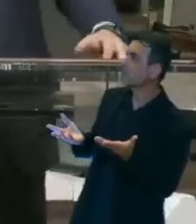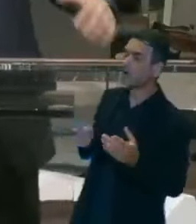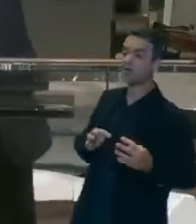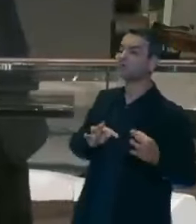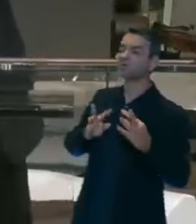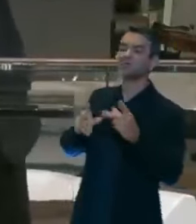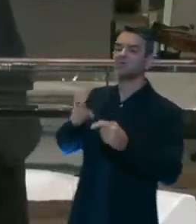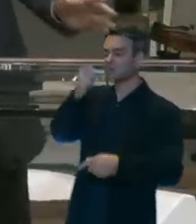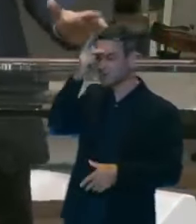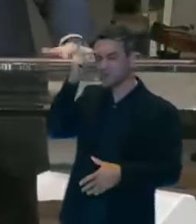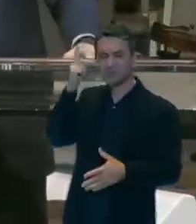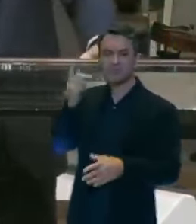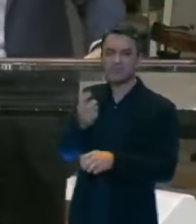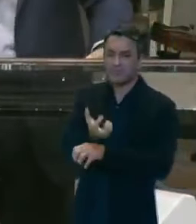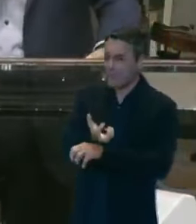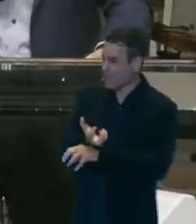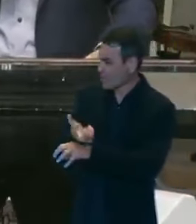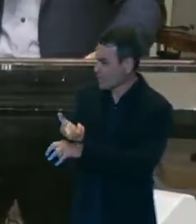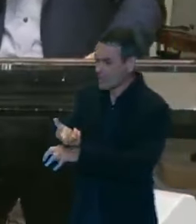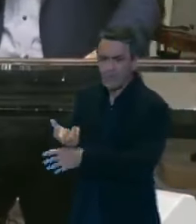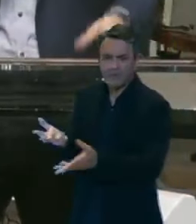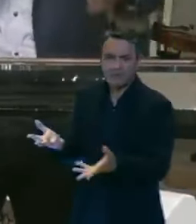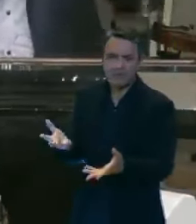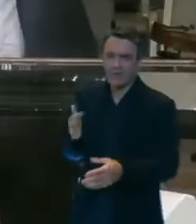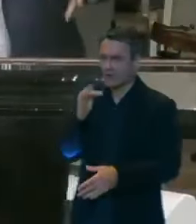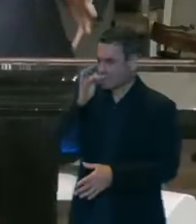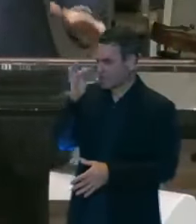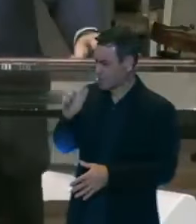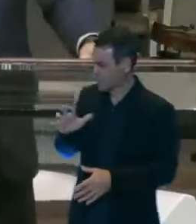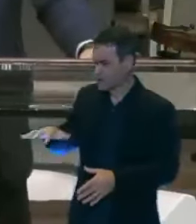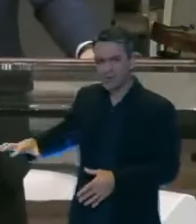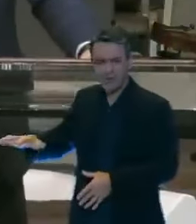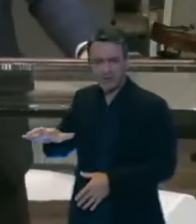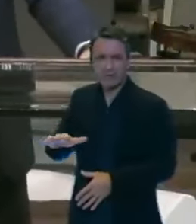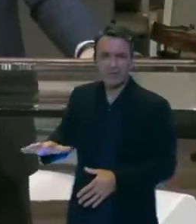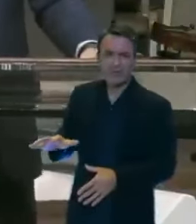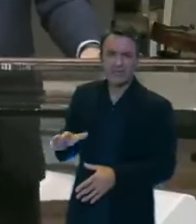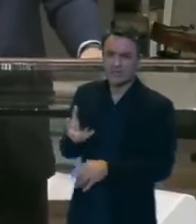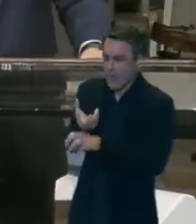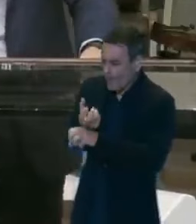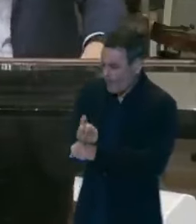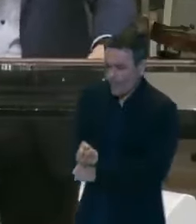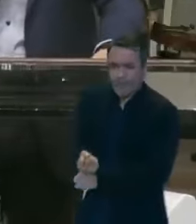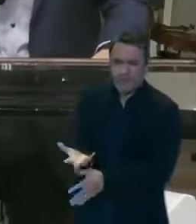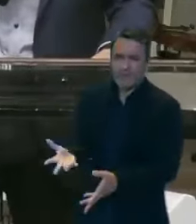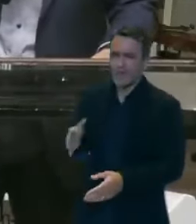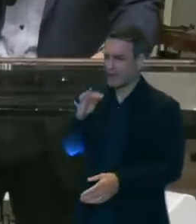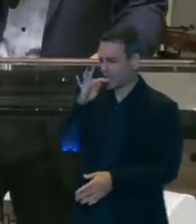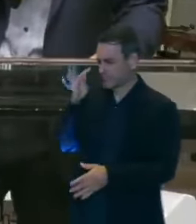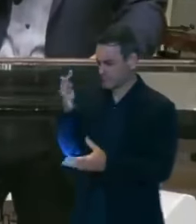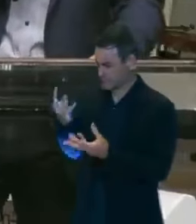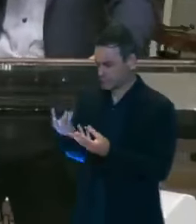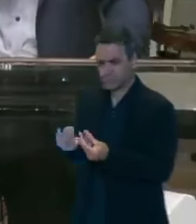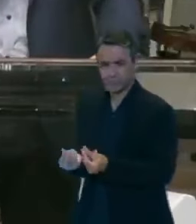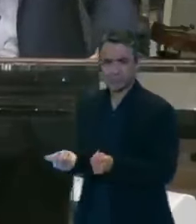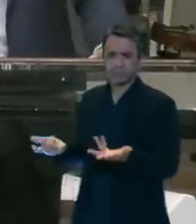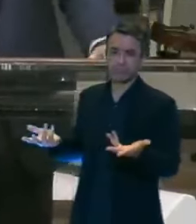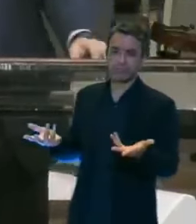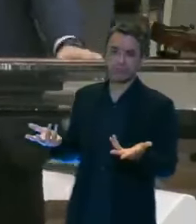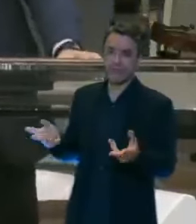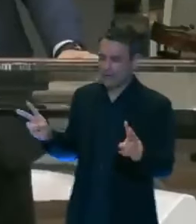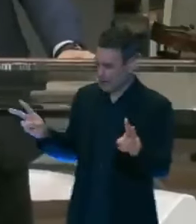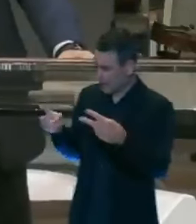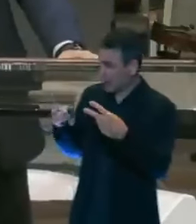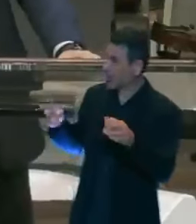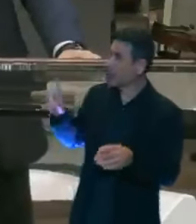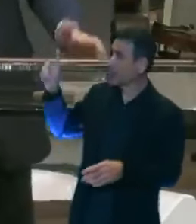erva, toda a sua glória como a flor do campo. A erva seca e as flores caem, soprando nelas o